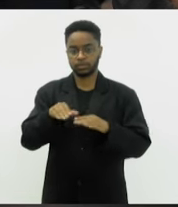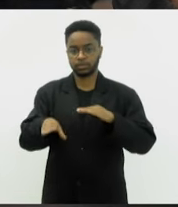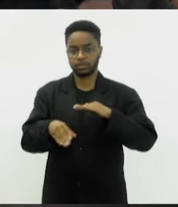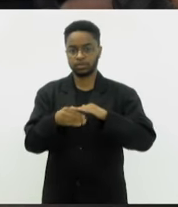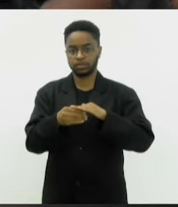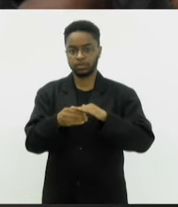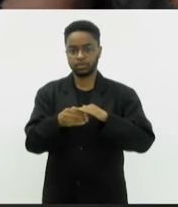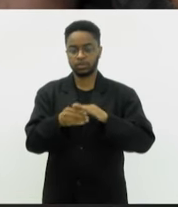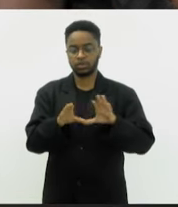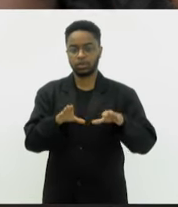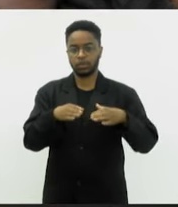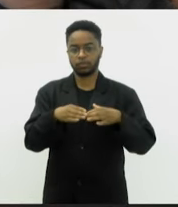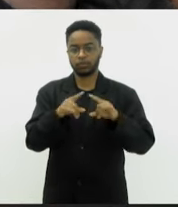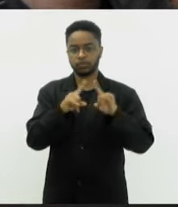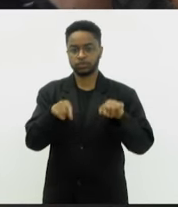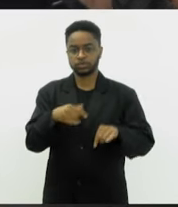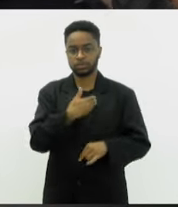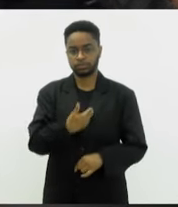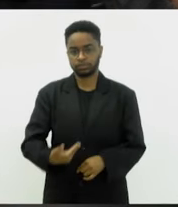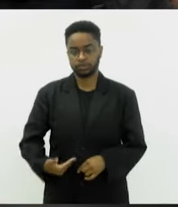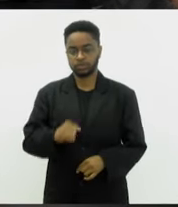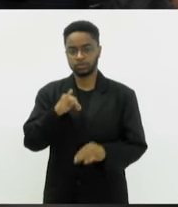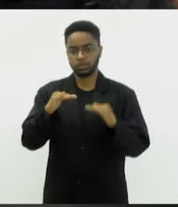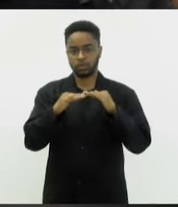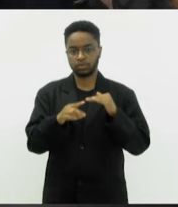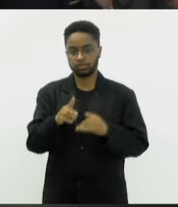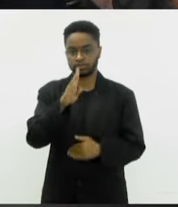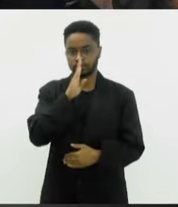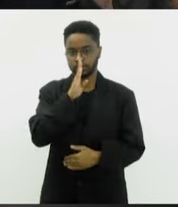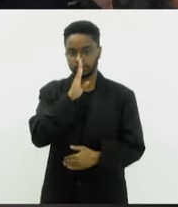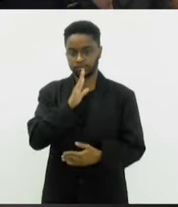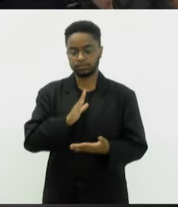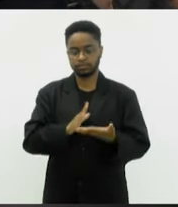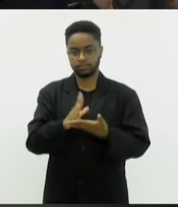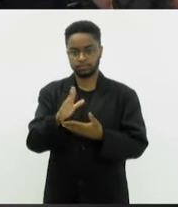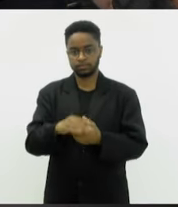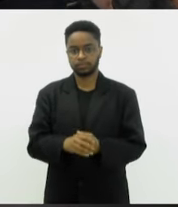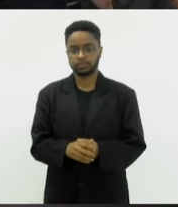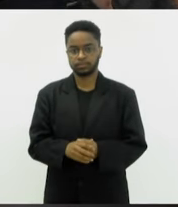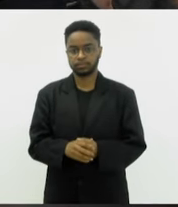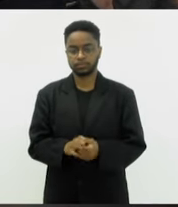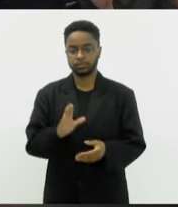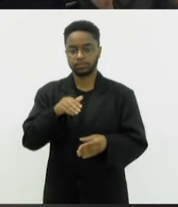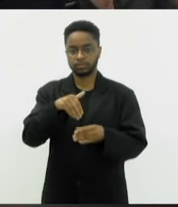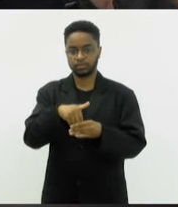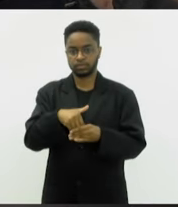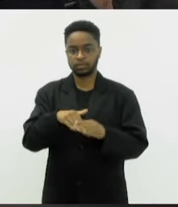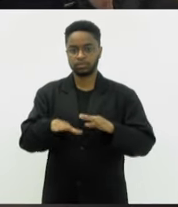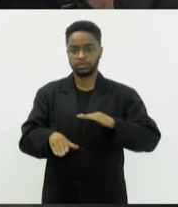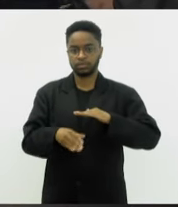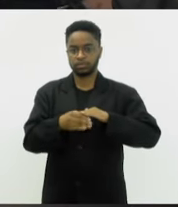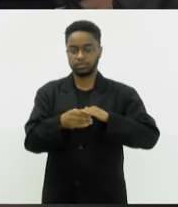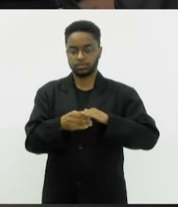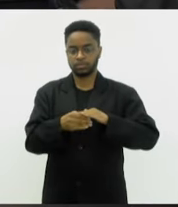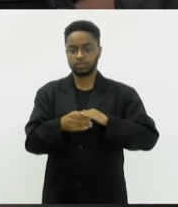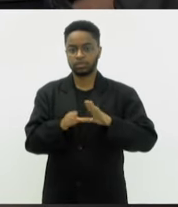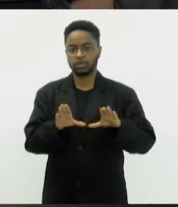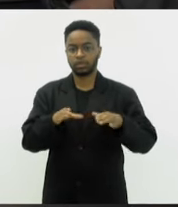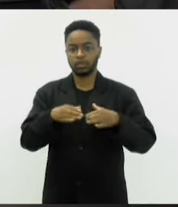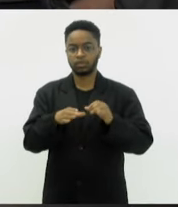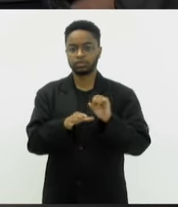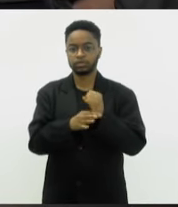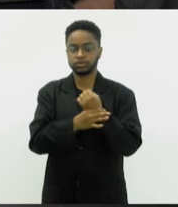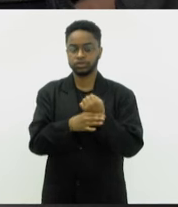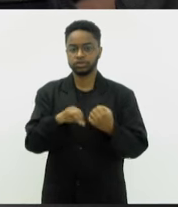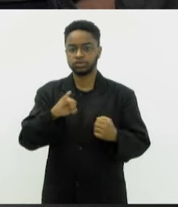emenda da Comissão de Servidores. Os senhores que aprovam permaneçam como estão. Aprovado. Em votação, as emendas da Comissão de